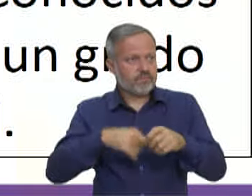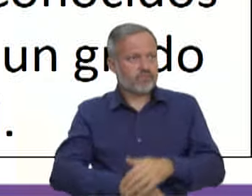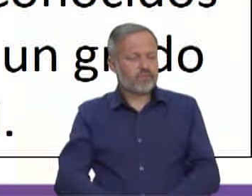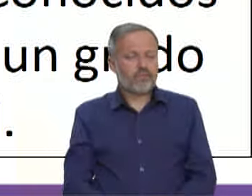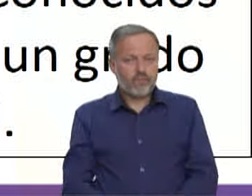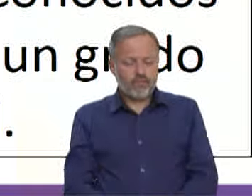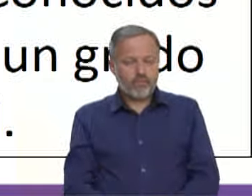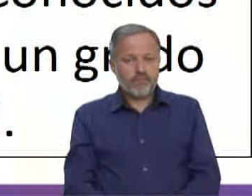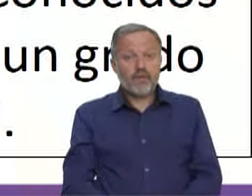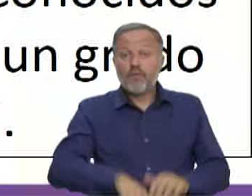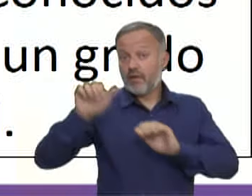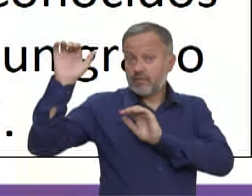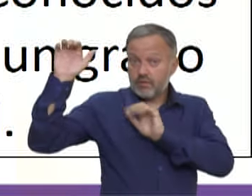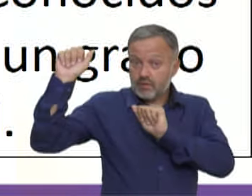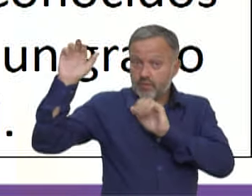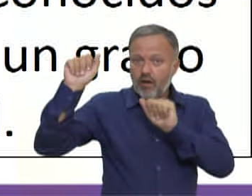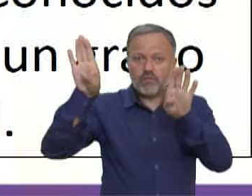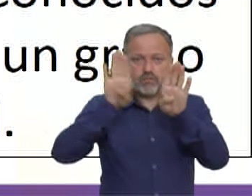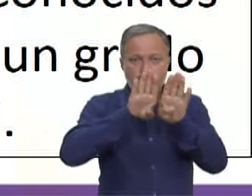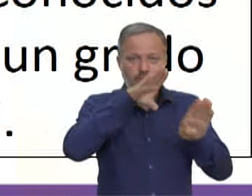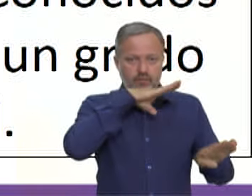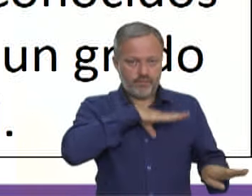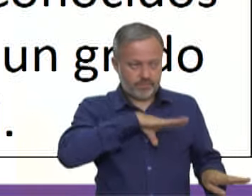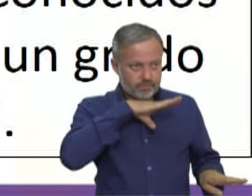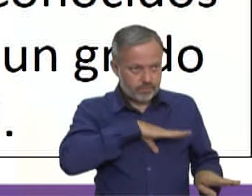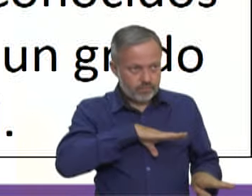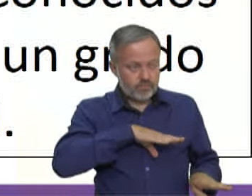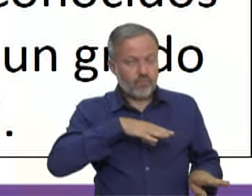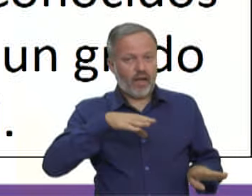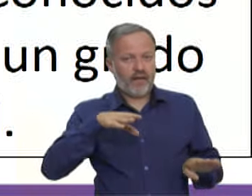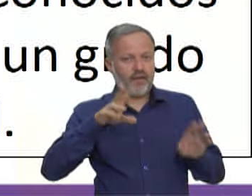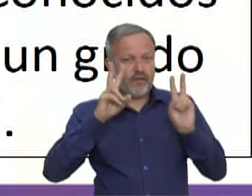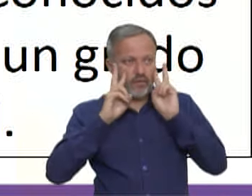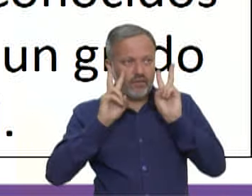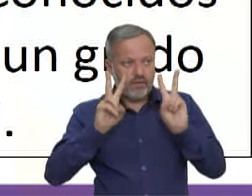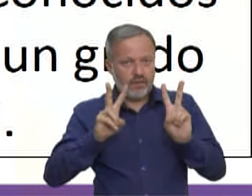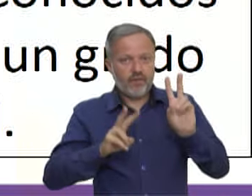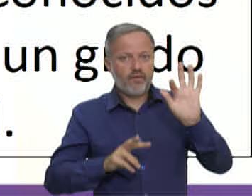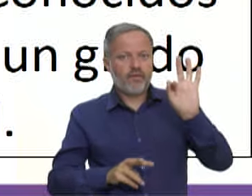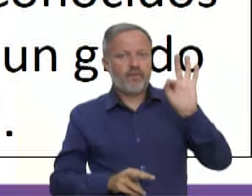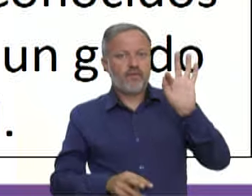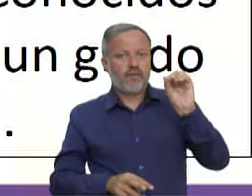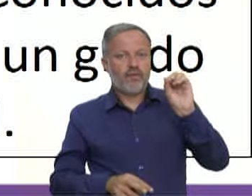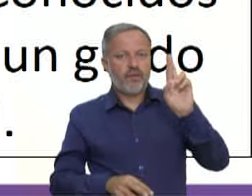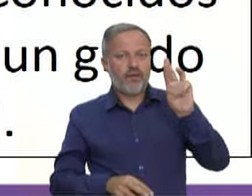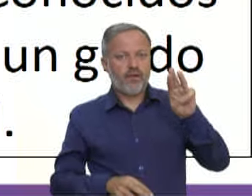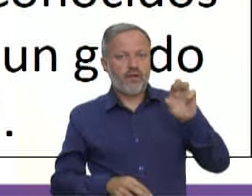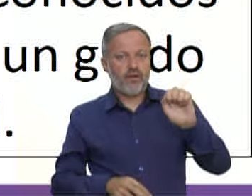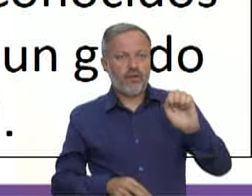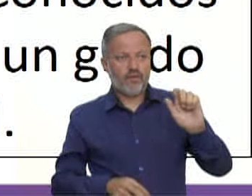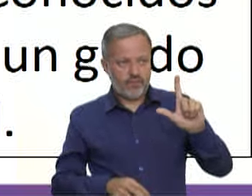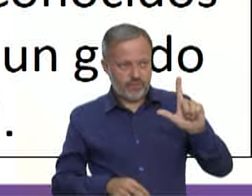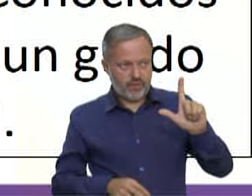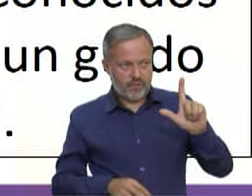assim como em português, duas formas de tratamento: o tratamento formal e o